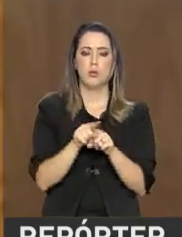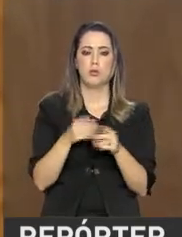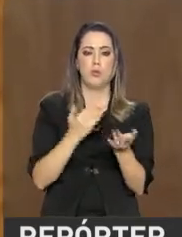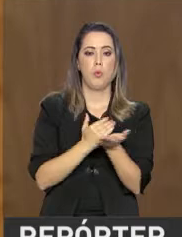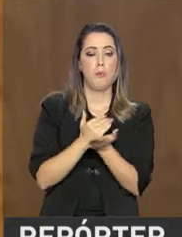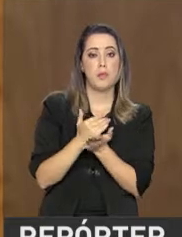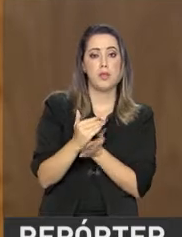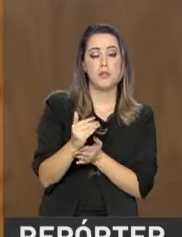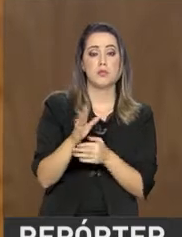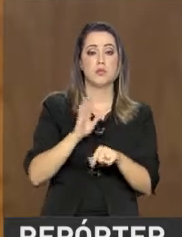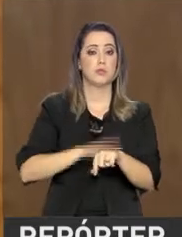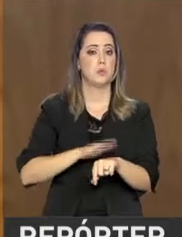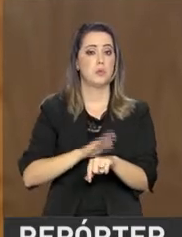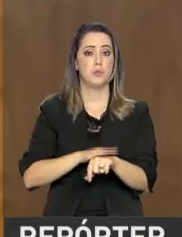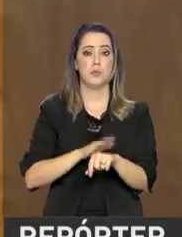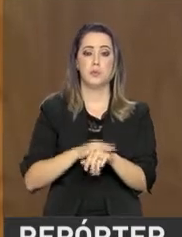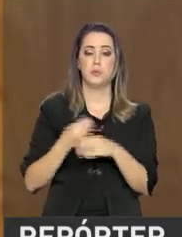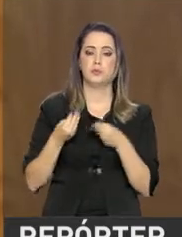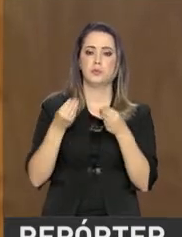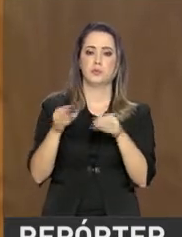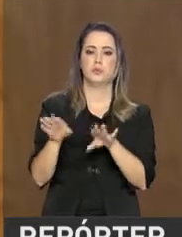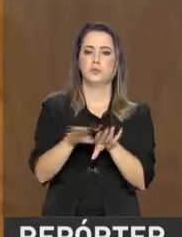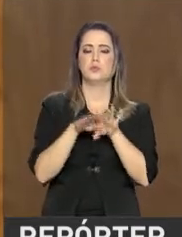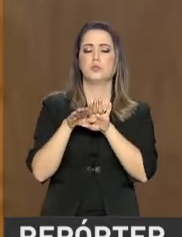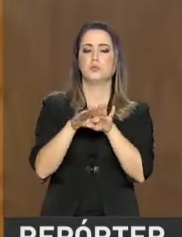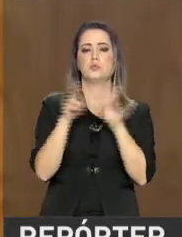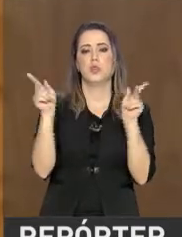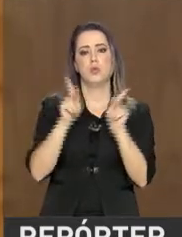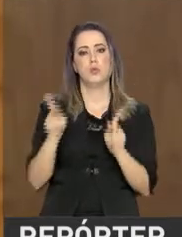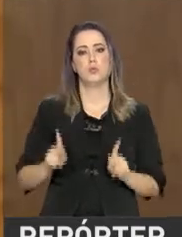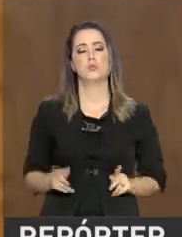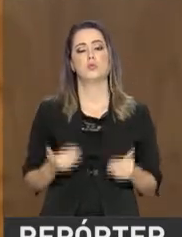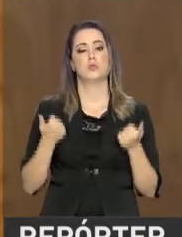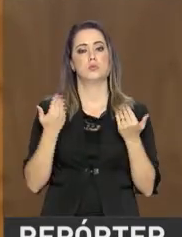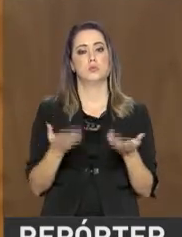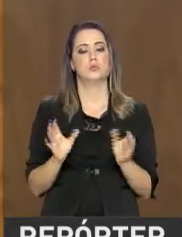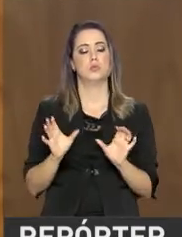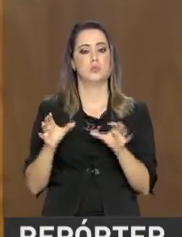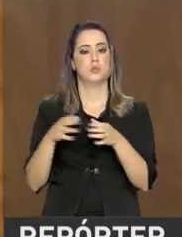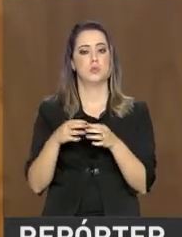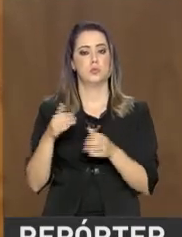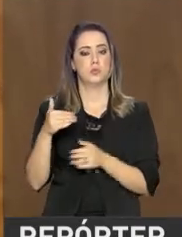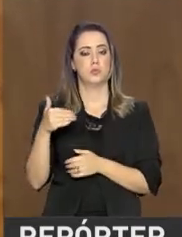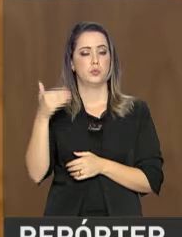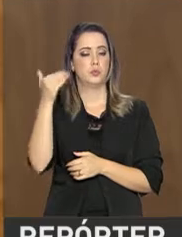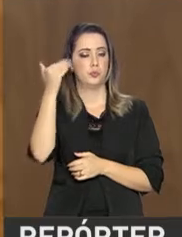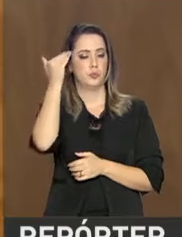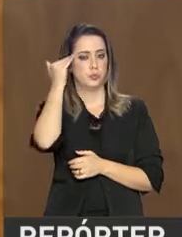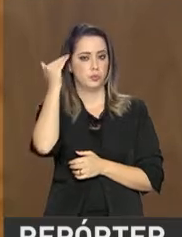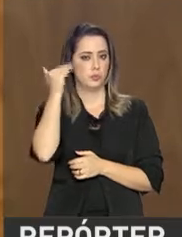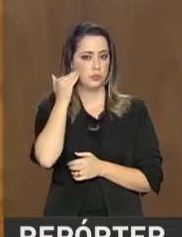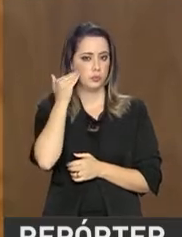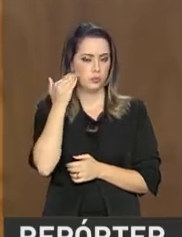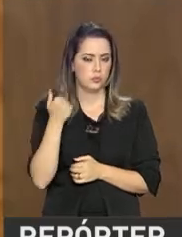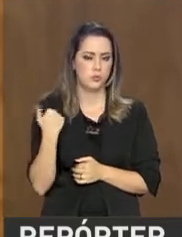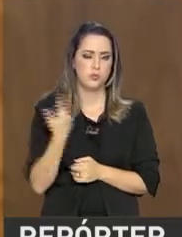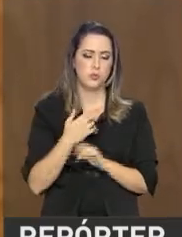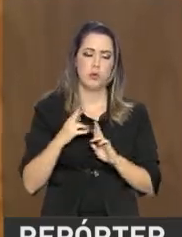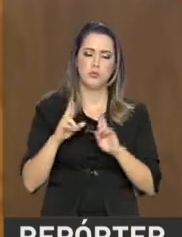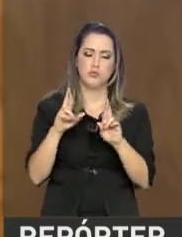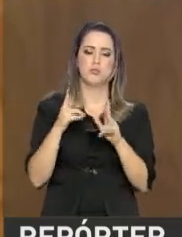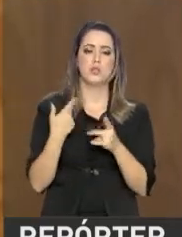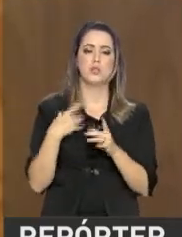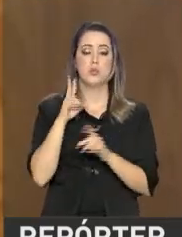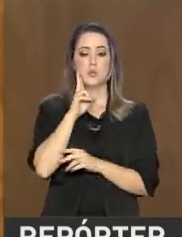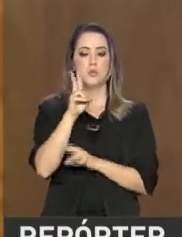que levará ao estabelecimento definitivo da paz na península coreana nós queremos ver aqueles